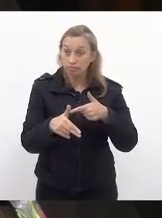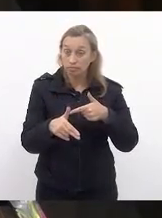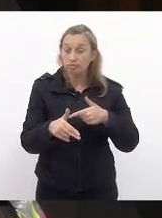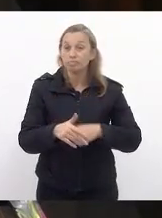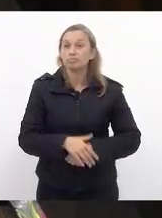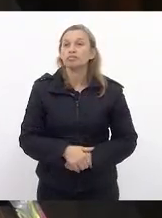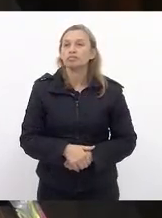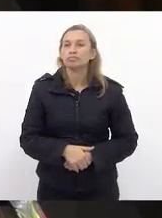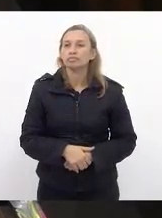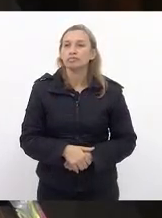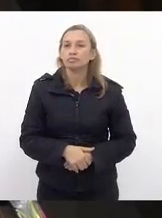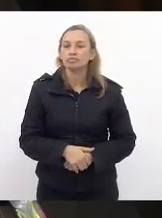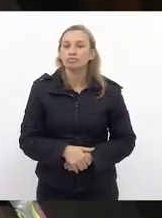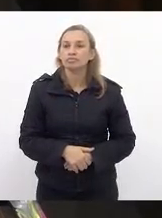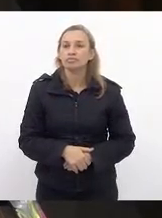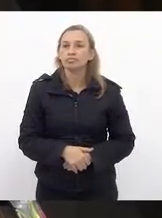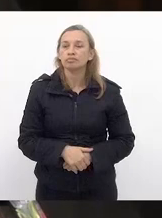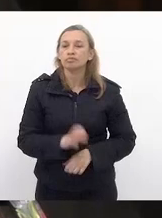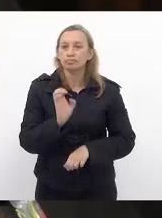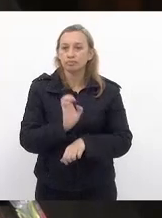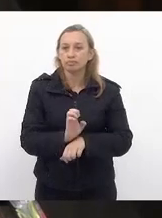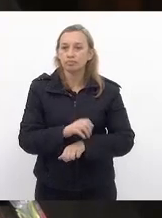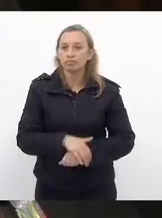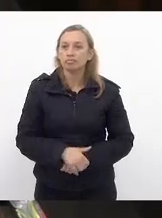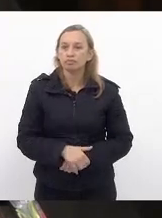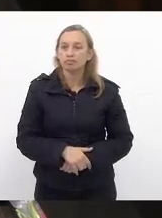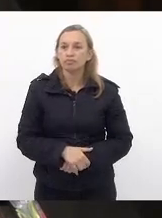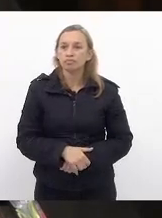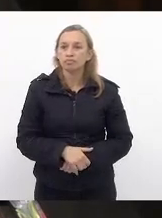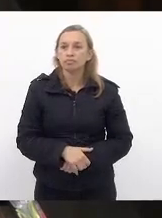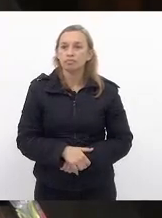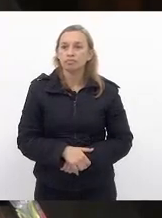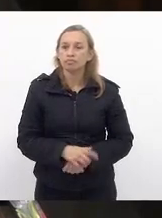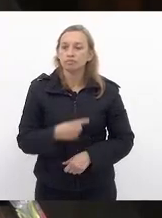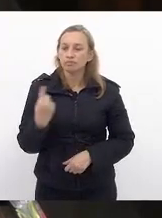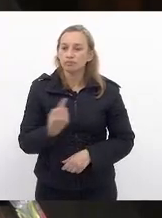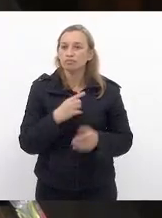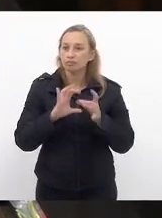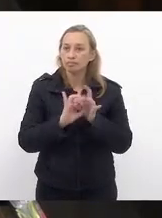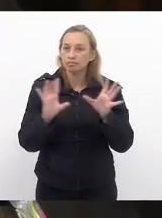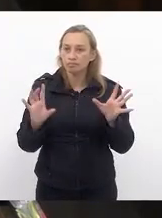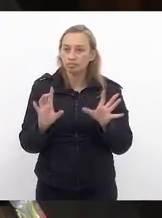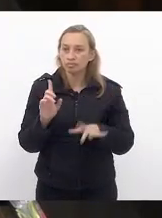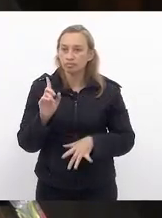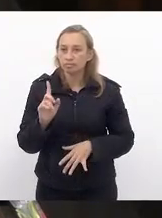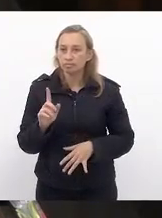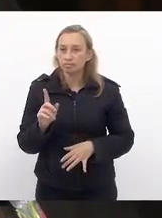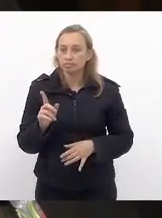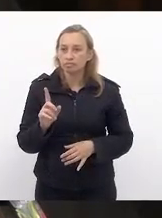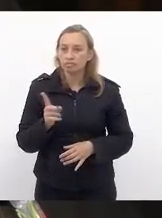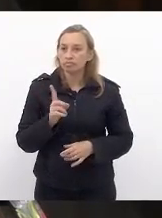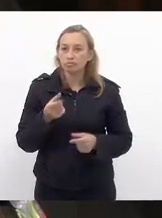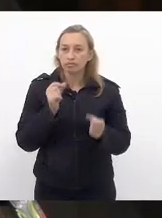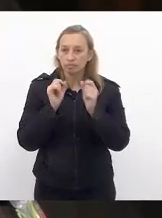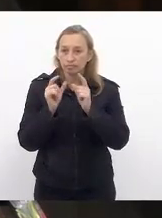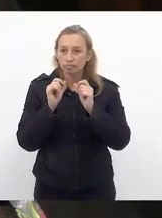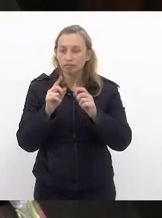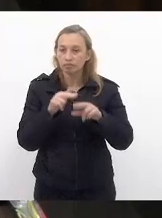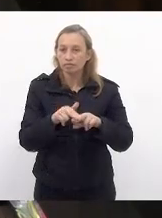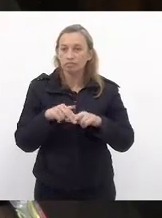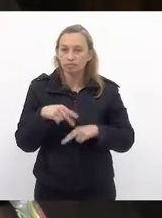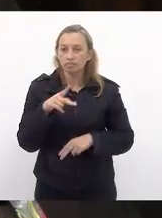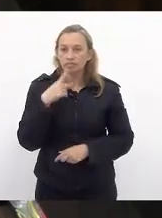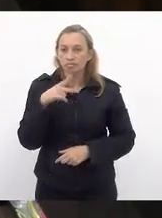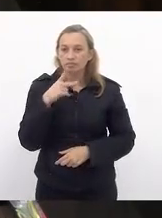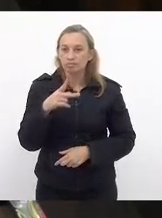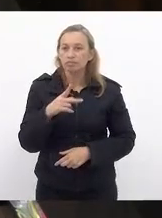de quem quer que seja muito menos do Estado e a nossa liberdade é inquestionável por isso